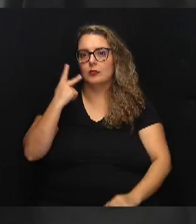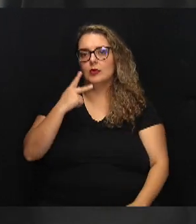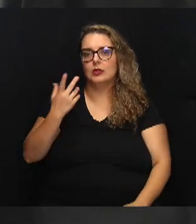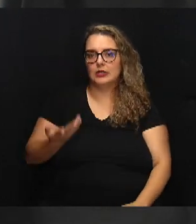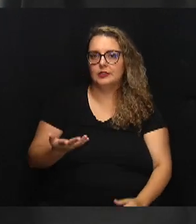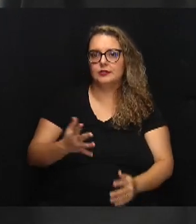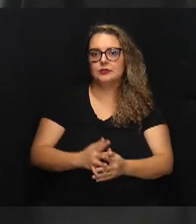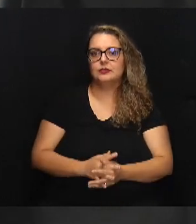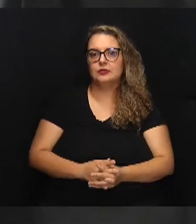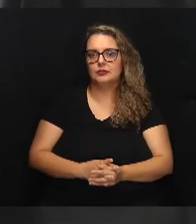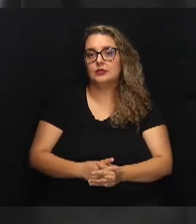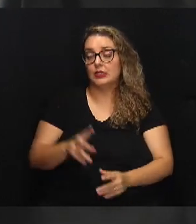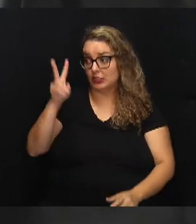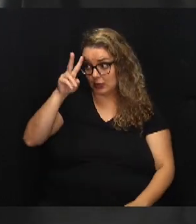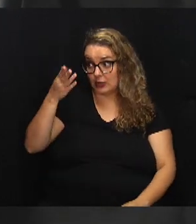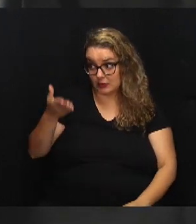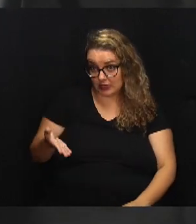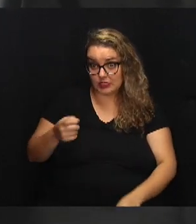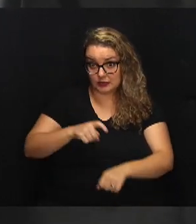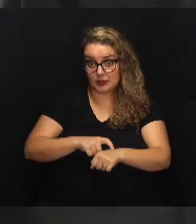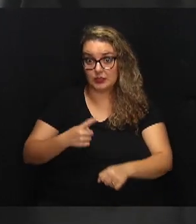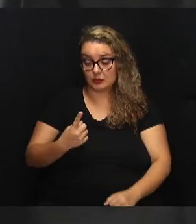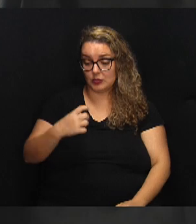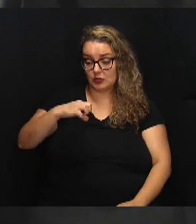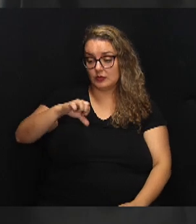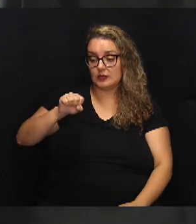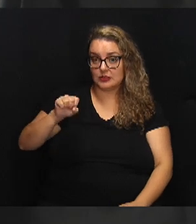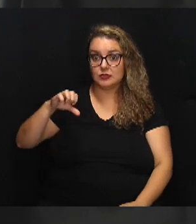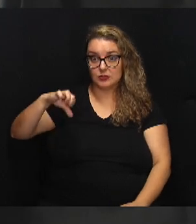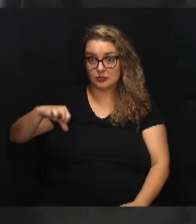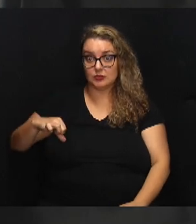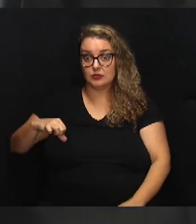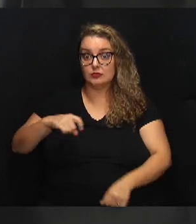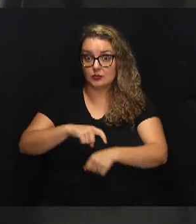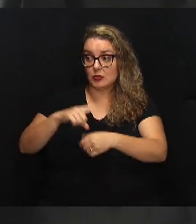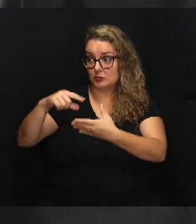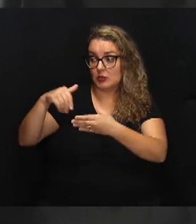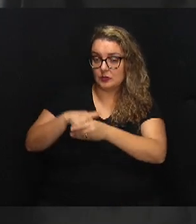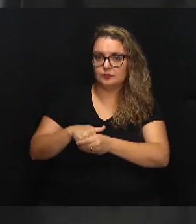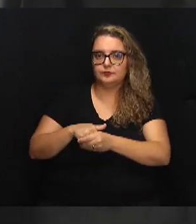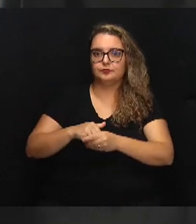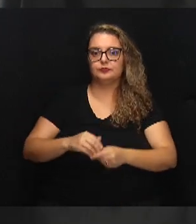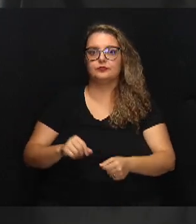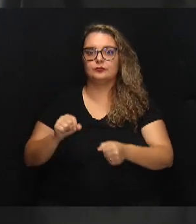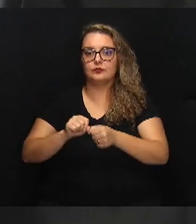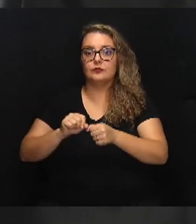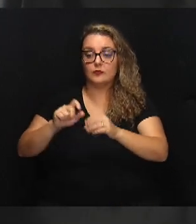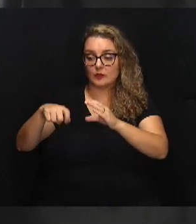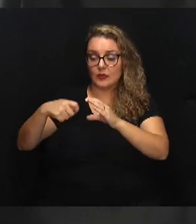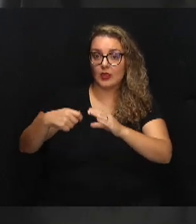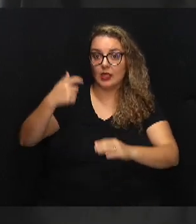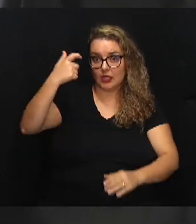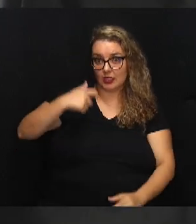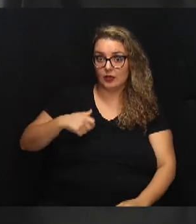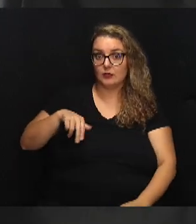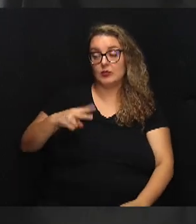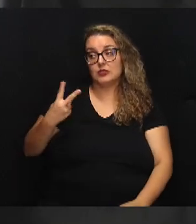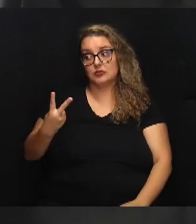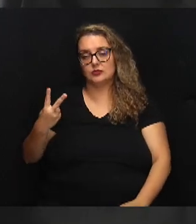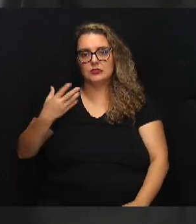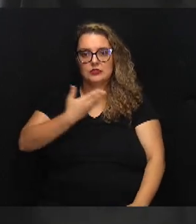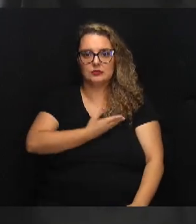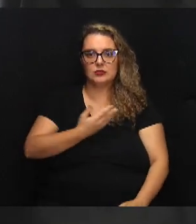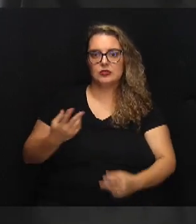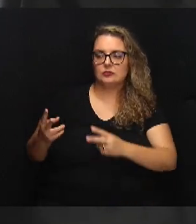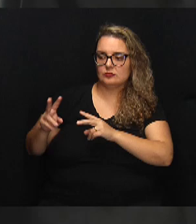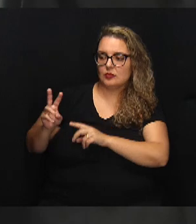Assim, eu lembro que nessa época, em 89, na época das eleições, a gente fez um vídeo, eu e mais 2 amigos. Fizemos um